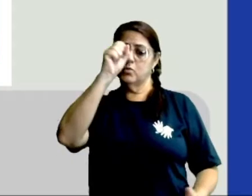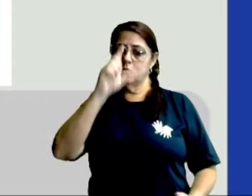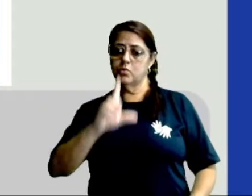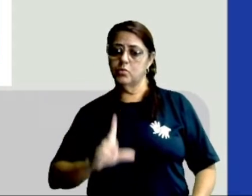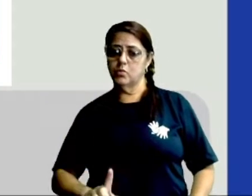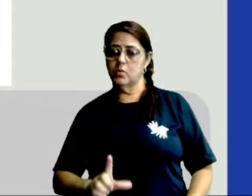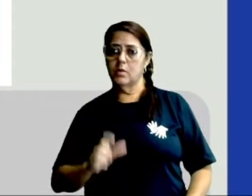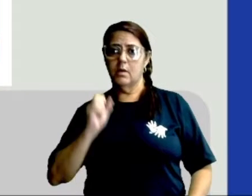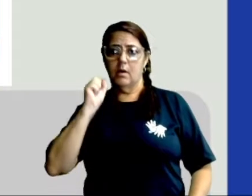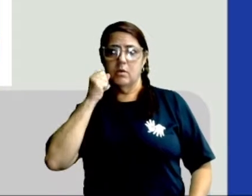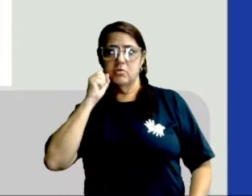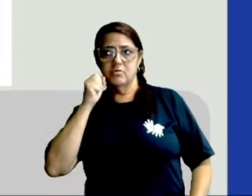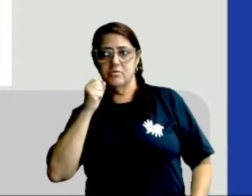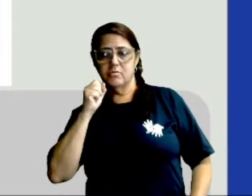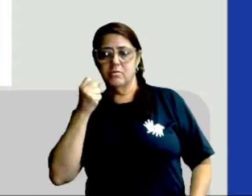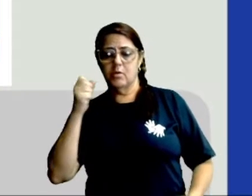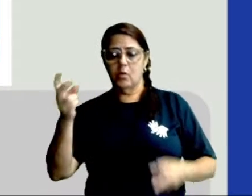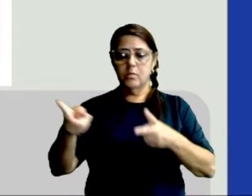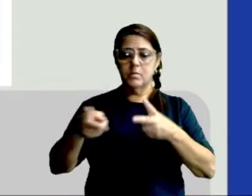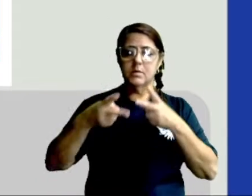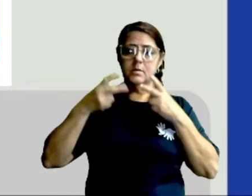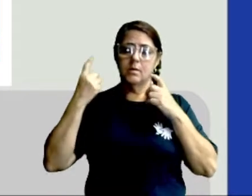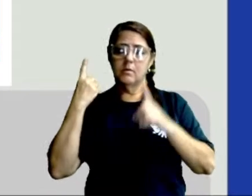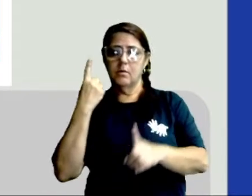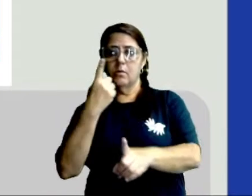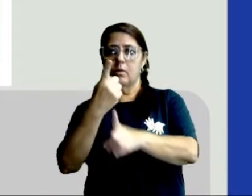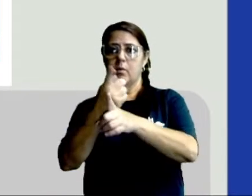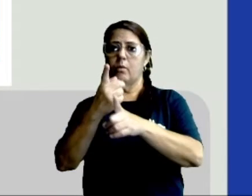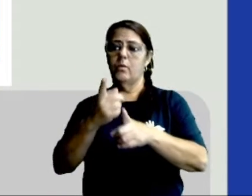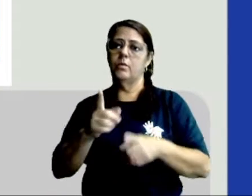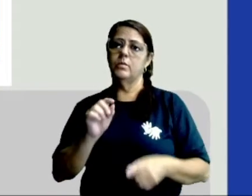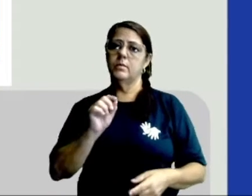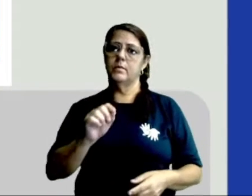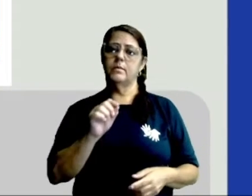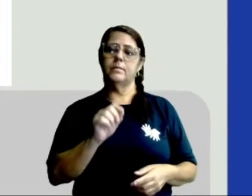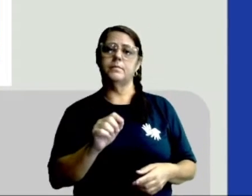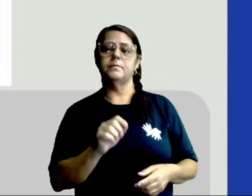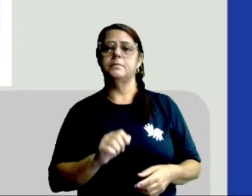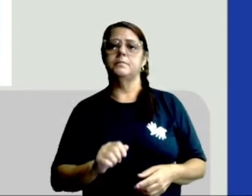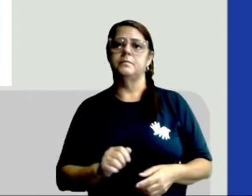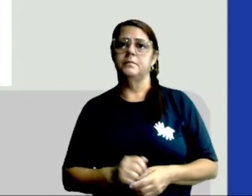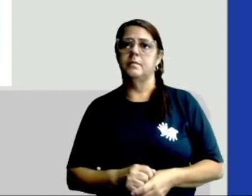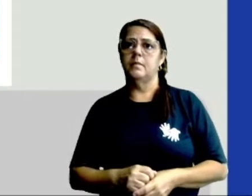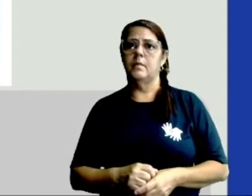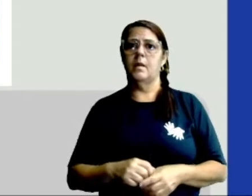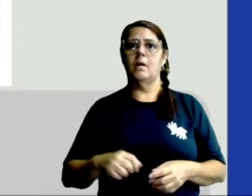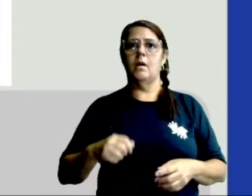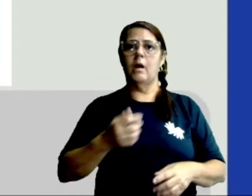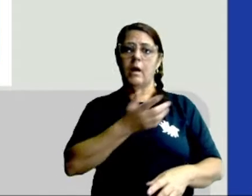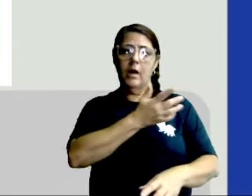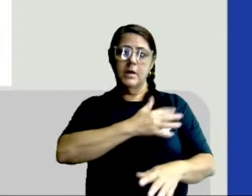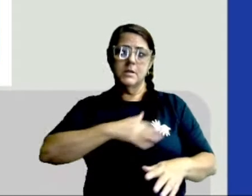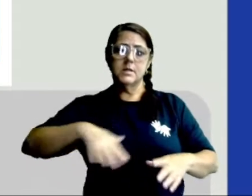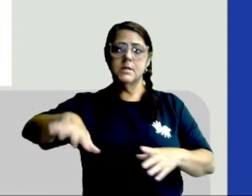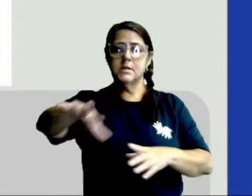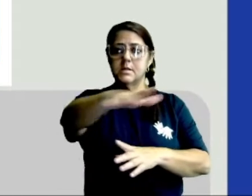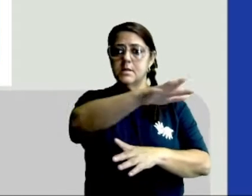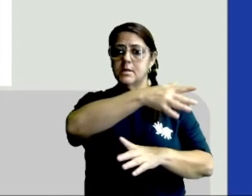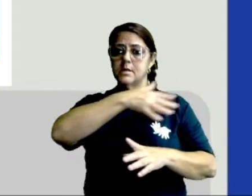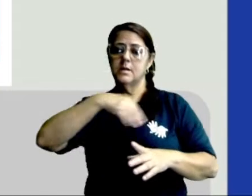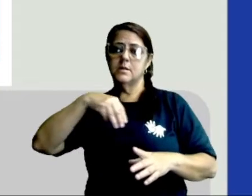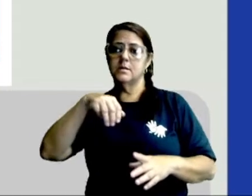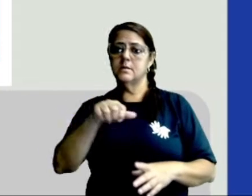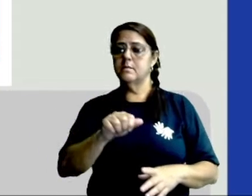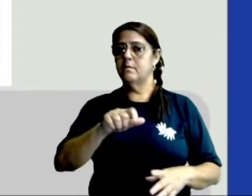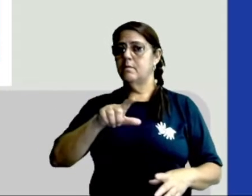na Argentina, onde você observa um pequeno ponto que é as Ilhas Falklands, né, ou Ilhas